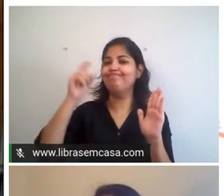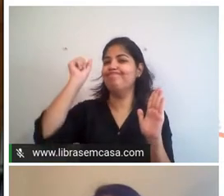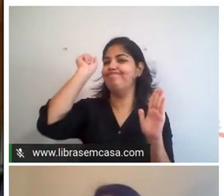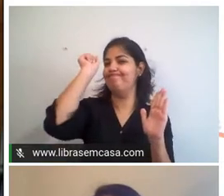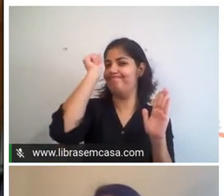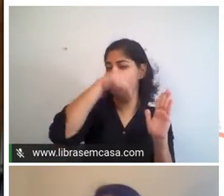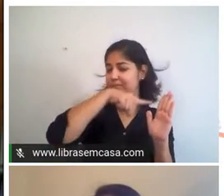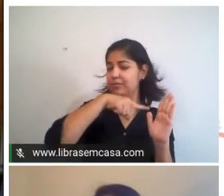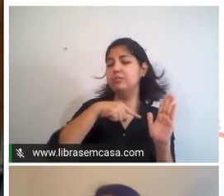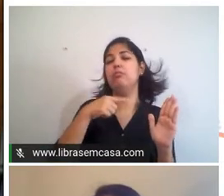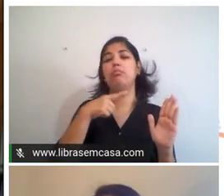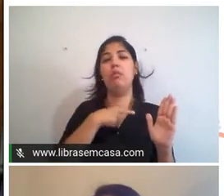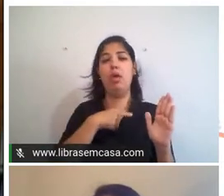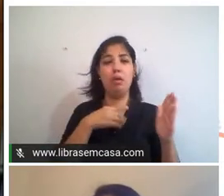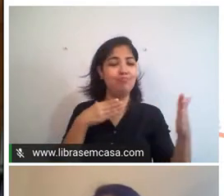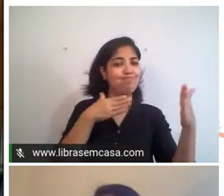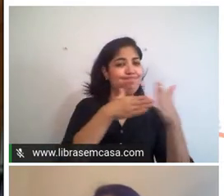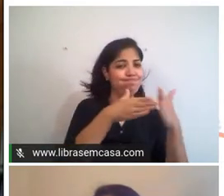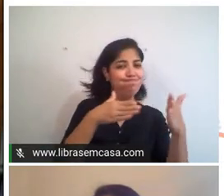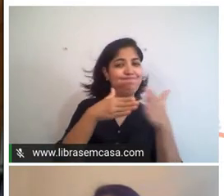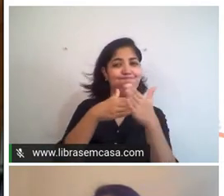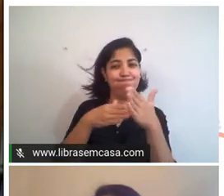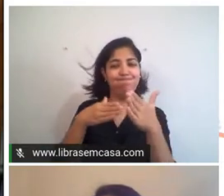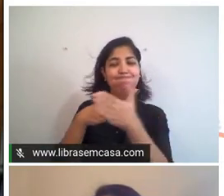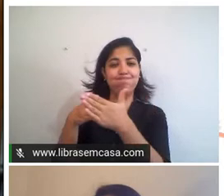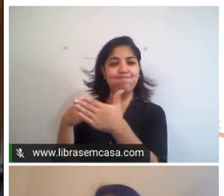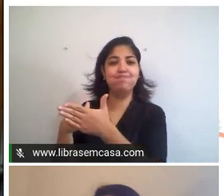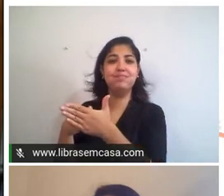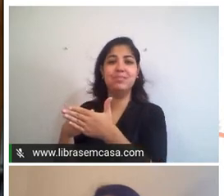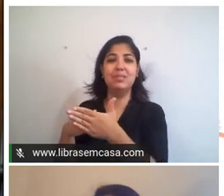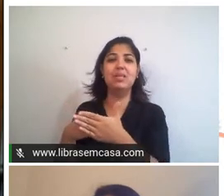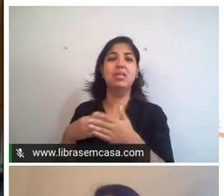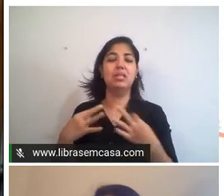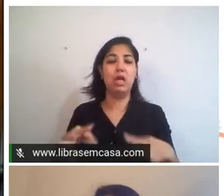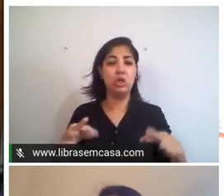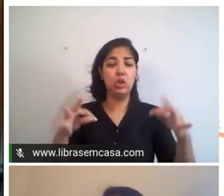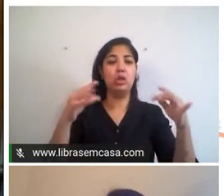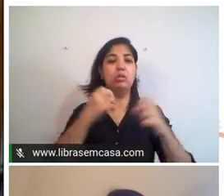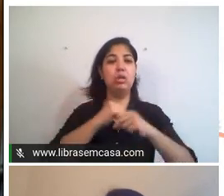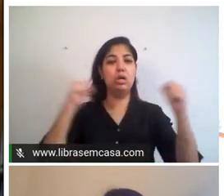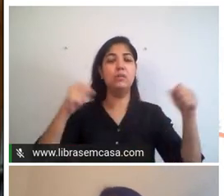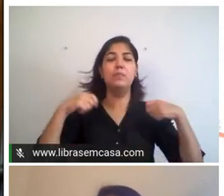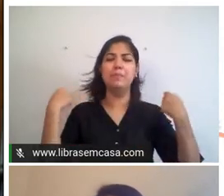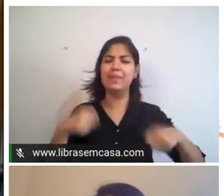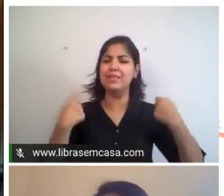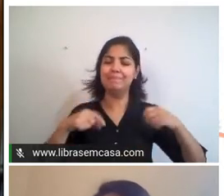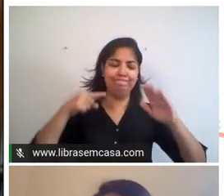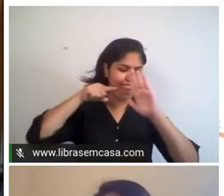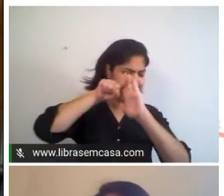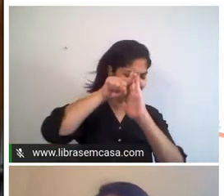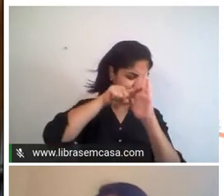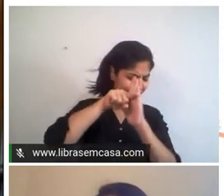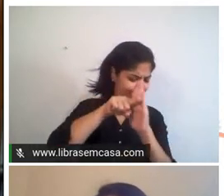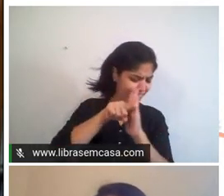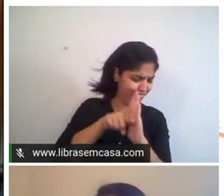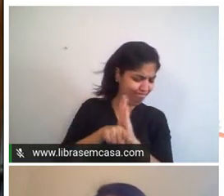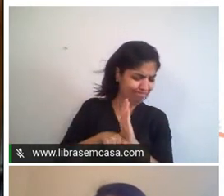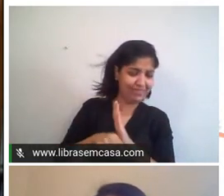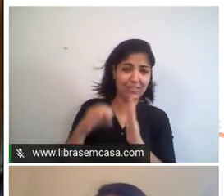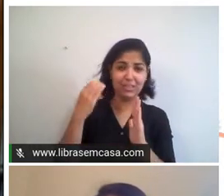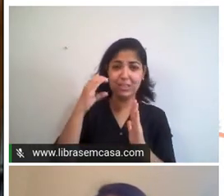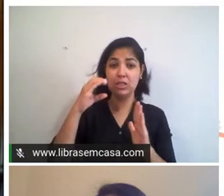entraves tecnológicos muito grandes e isso vai requerer pesquisa científica em larga escala e muito intensa,